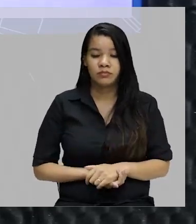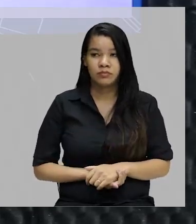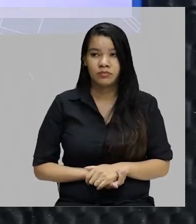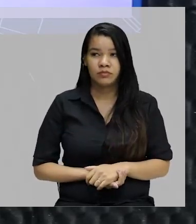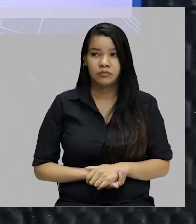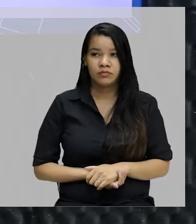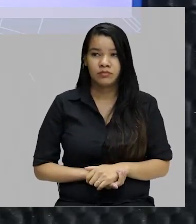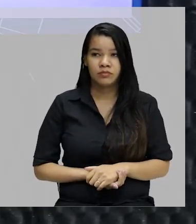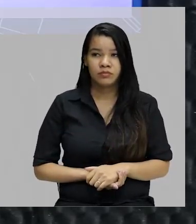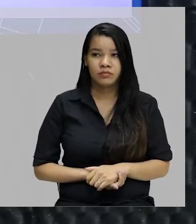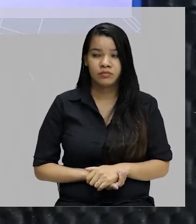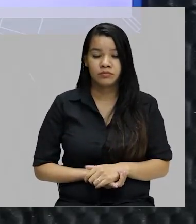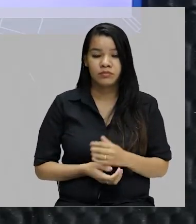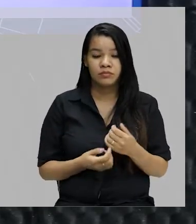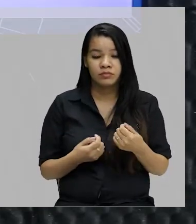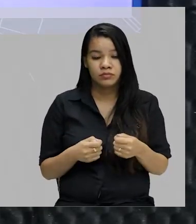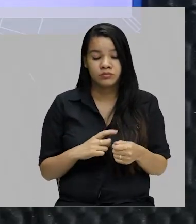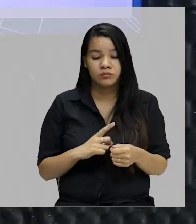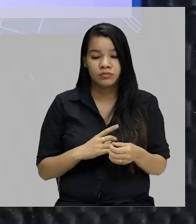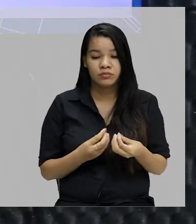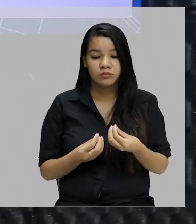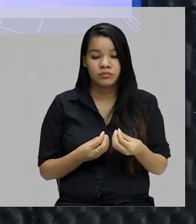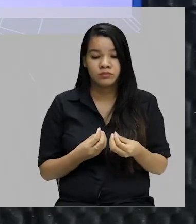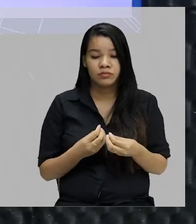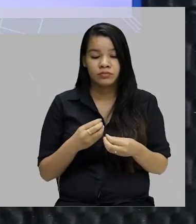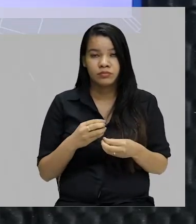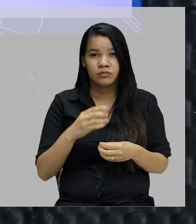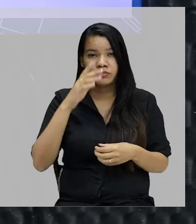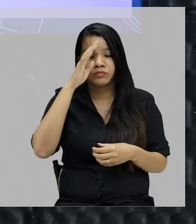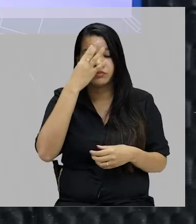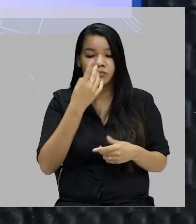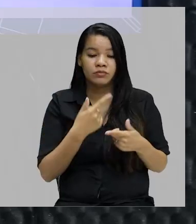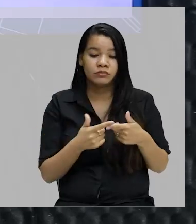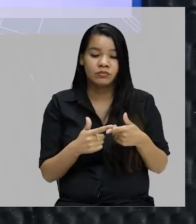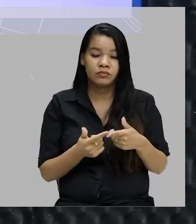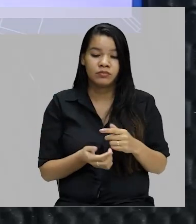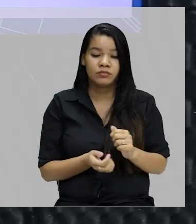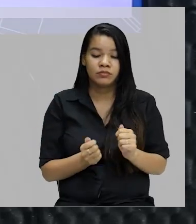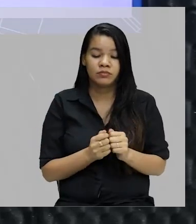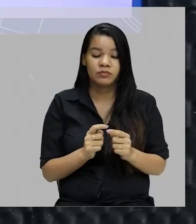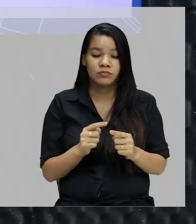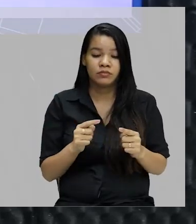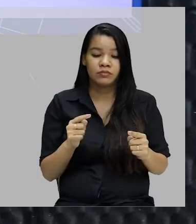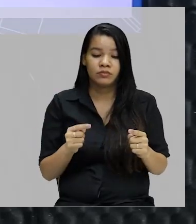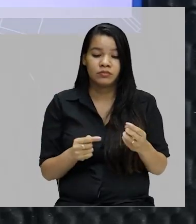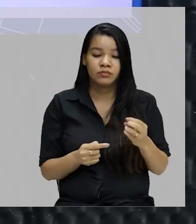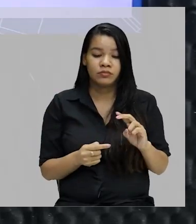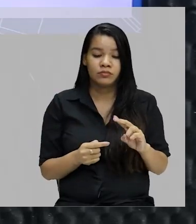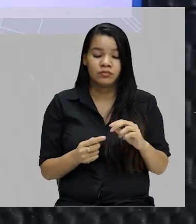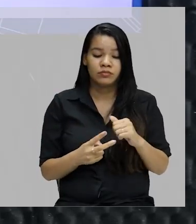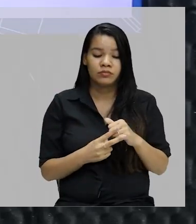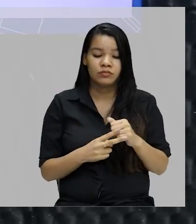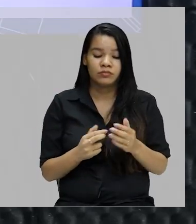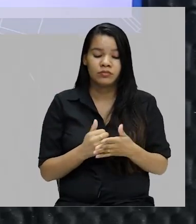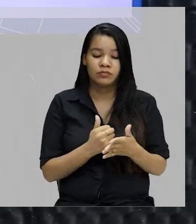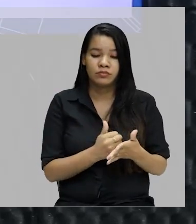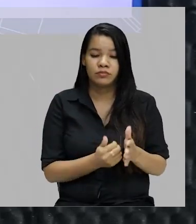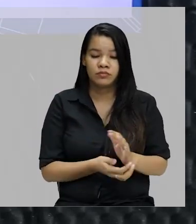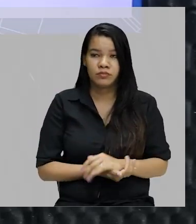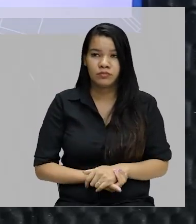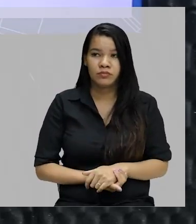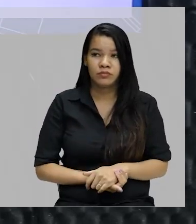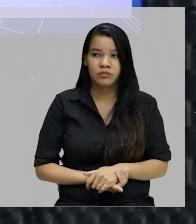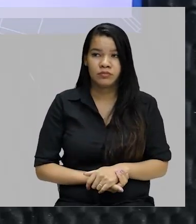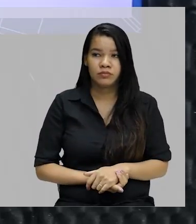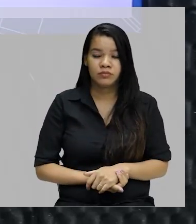forma de resolver esse problema. Com a variação, aliás, com o verbo auxiliar.